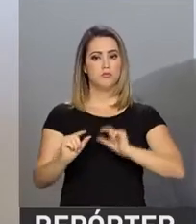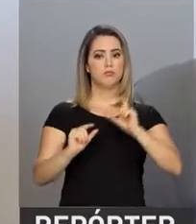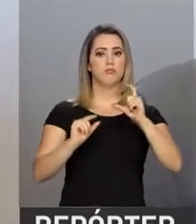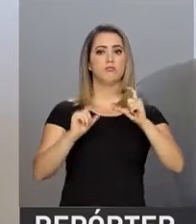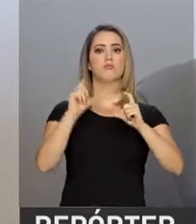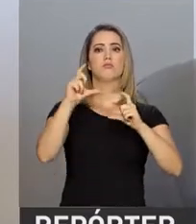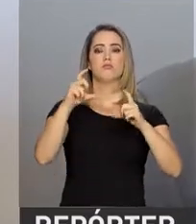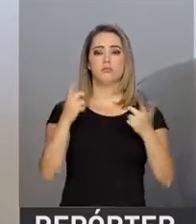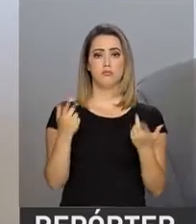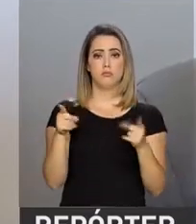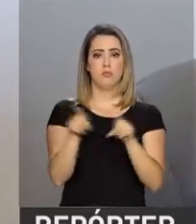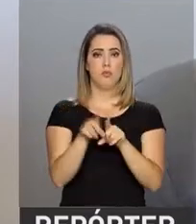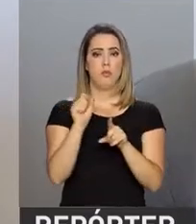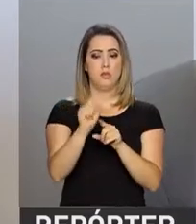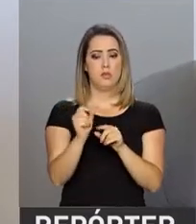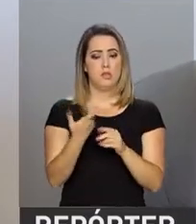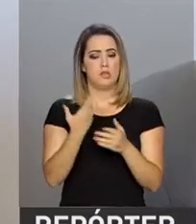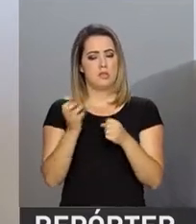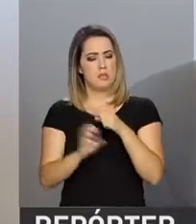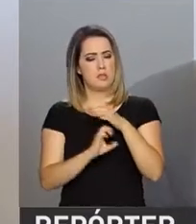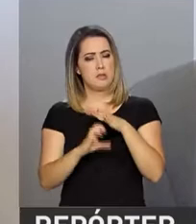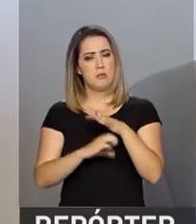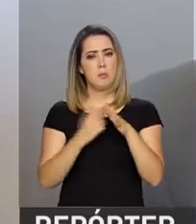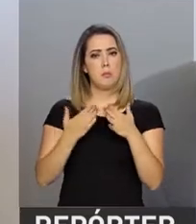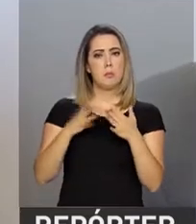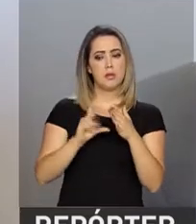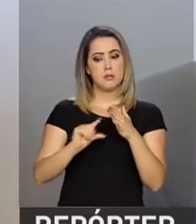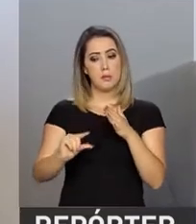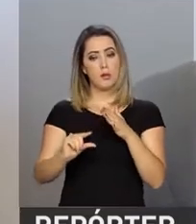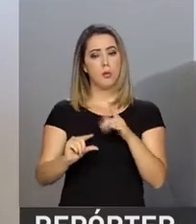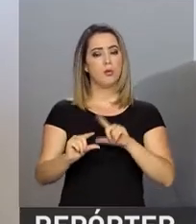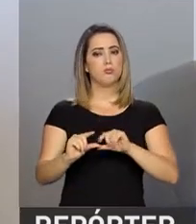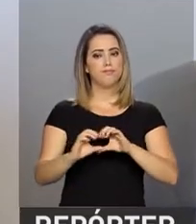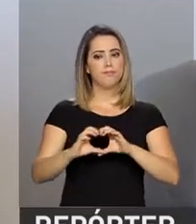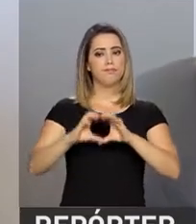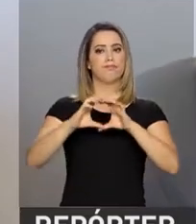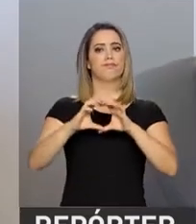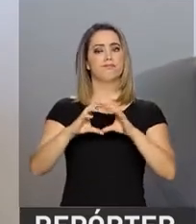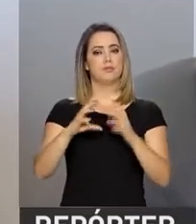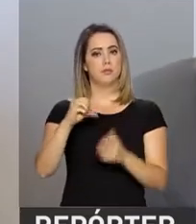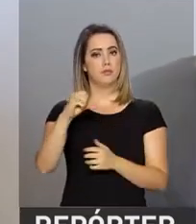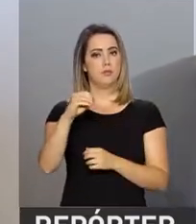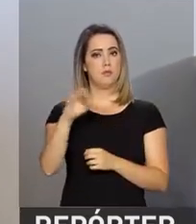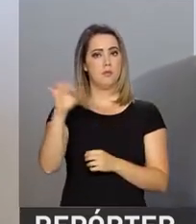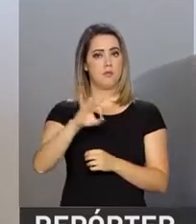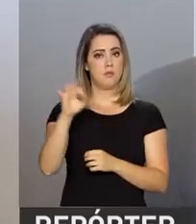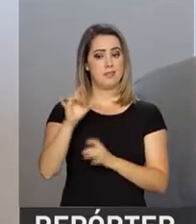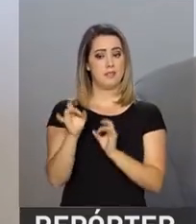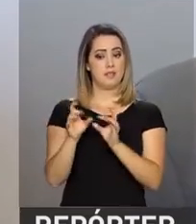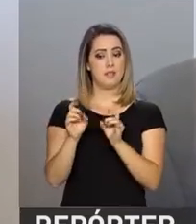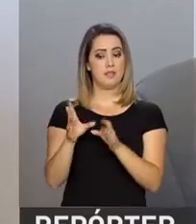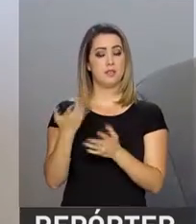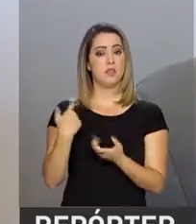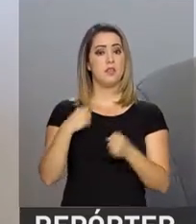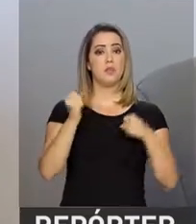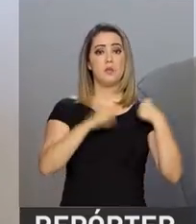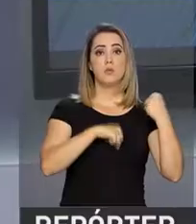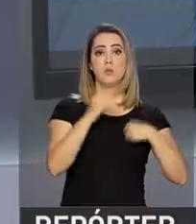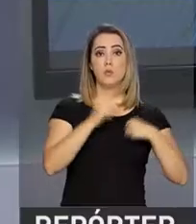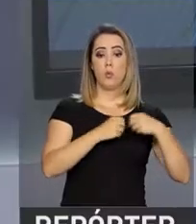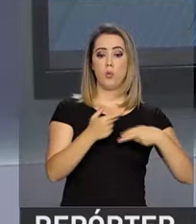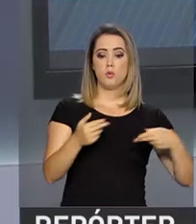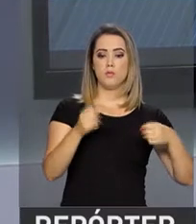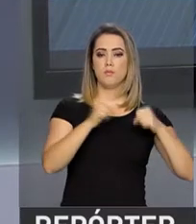e esse crescimento de micro e pequenas, cerca de 90% dessas empresas exportaram exclusivamente produtos industriais.